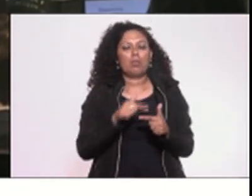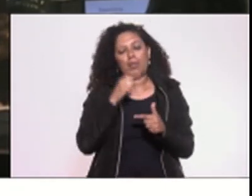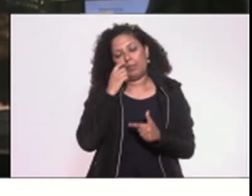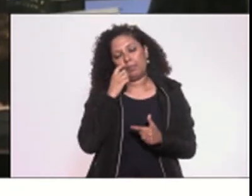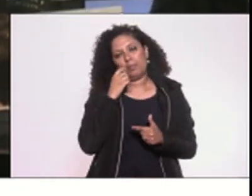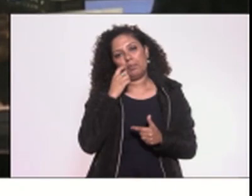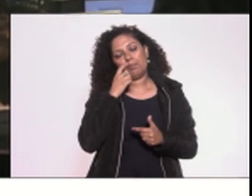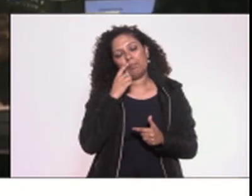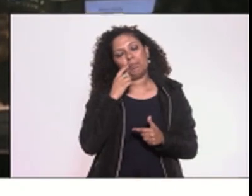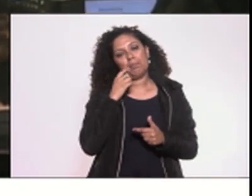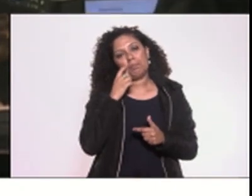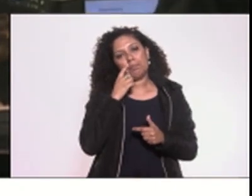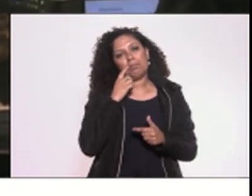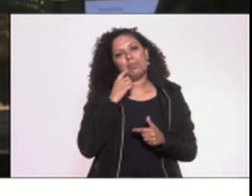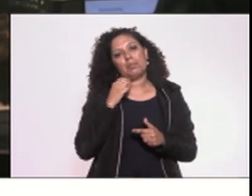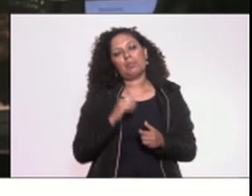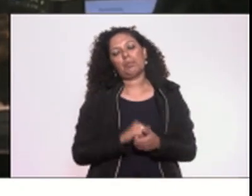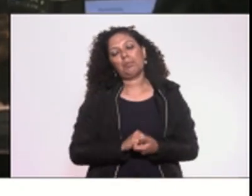indiretos.